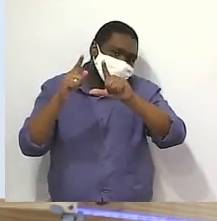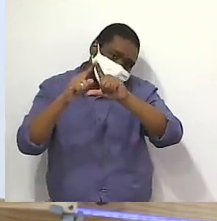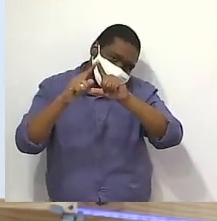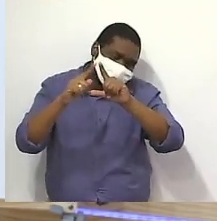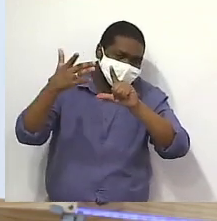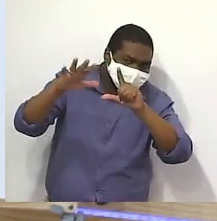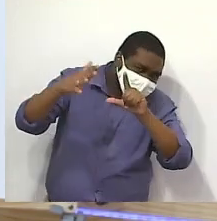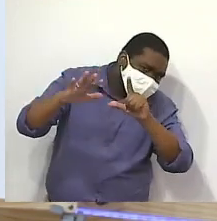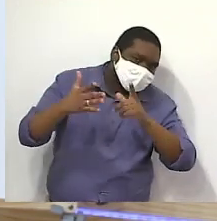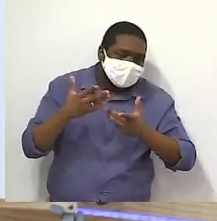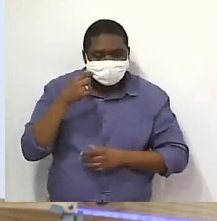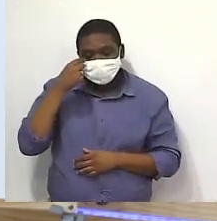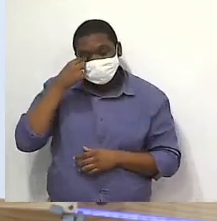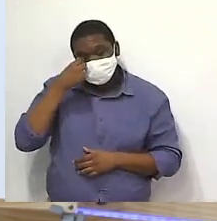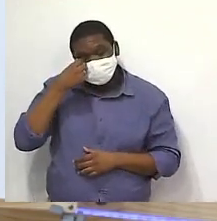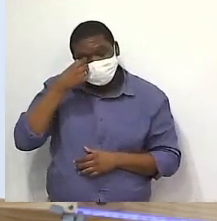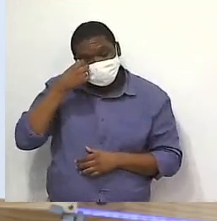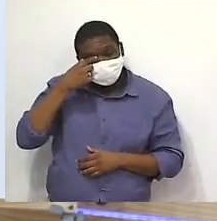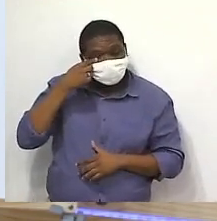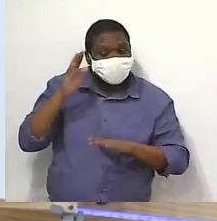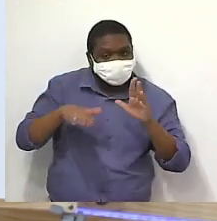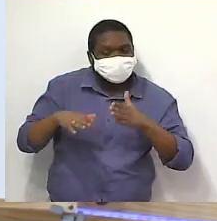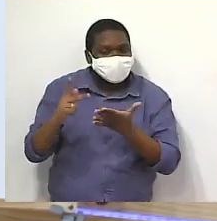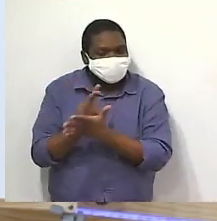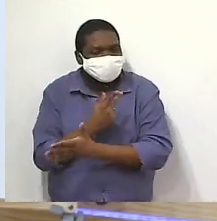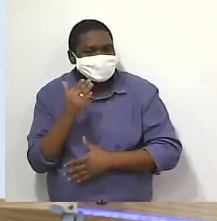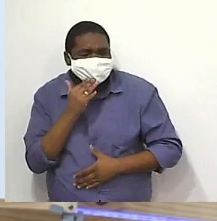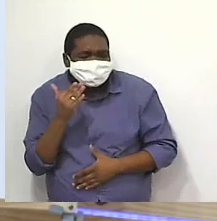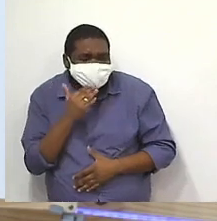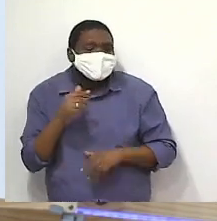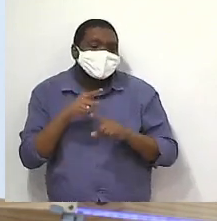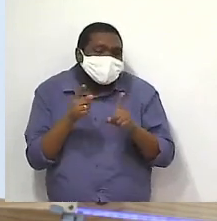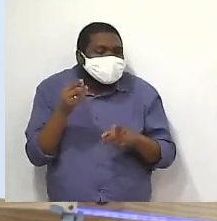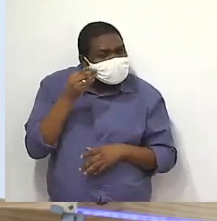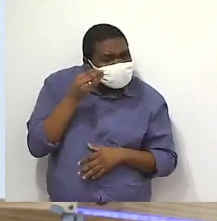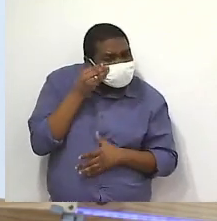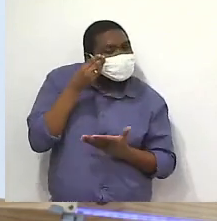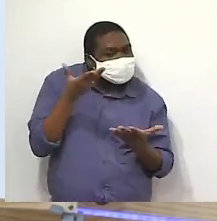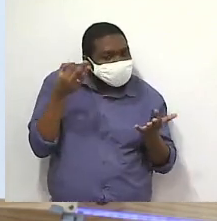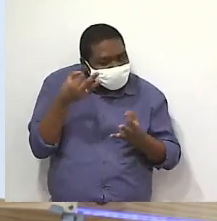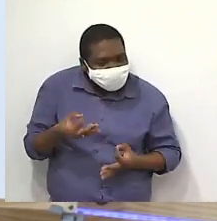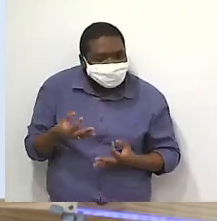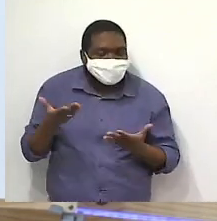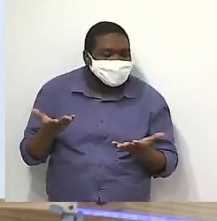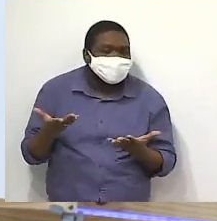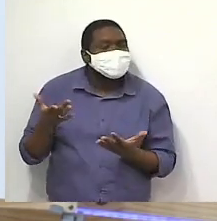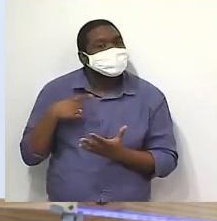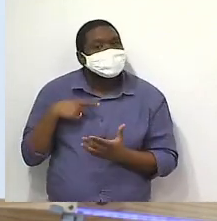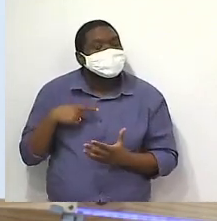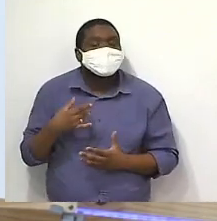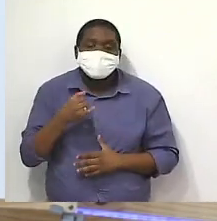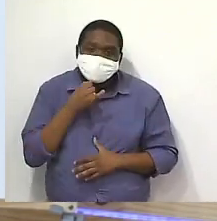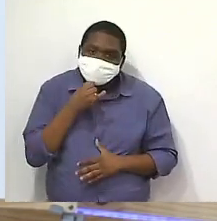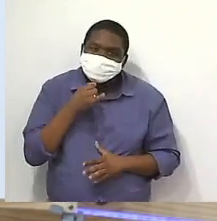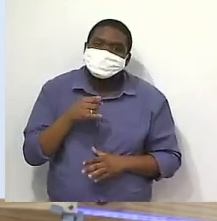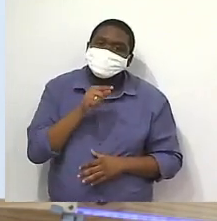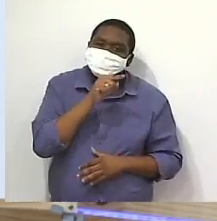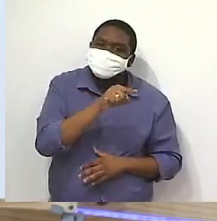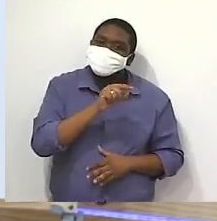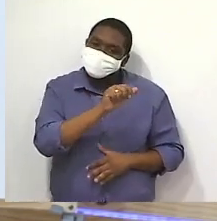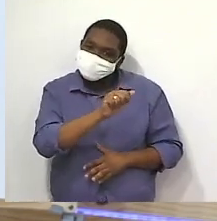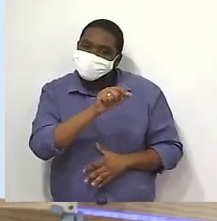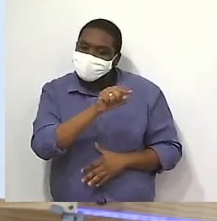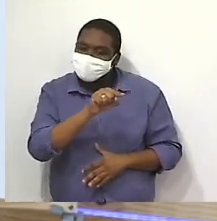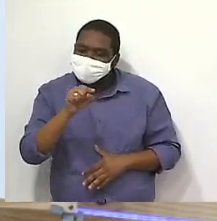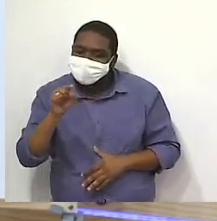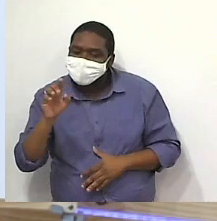menos perfeito, né? Sempre tem umas falhazinhas. Então, aqui eu teria o meu ponto A, aqui eu teria o meu ponto B e